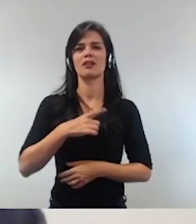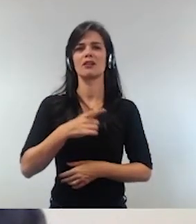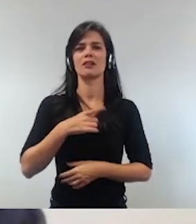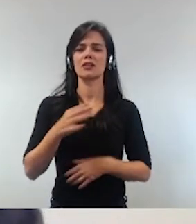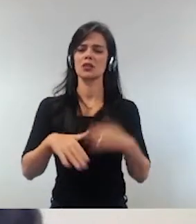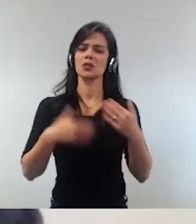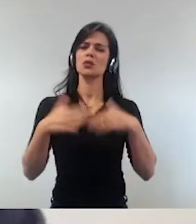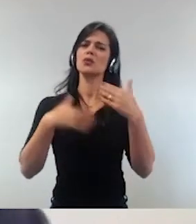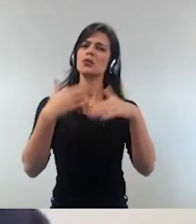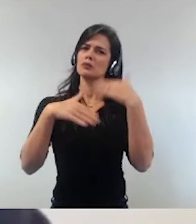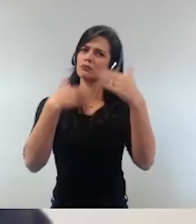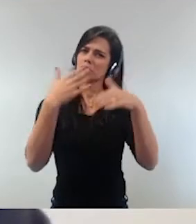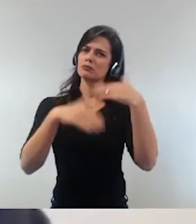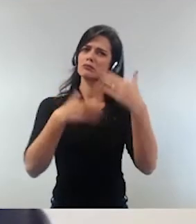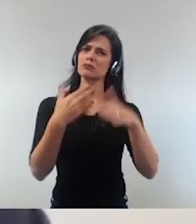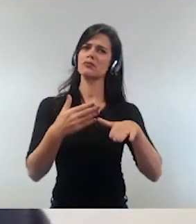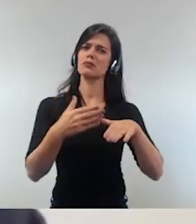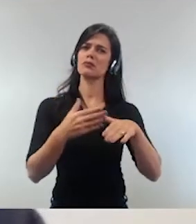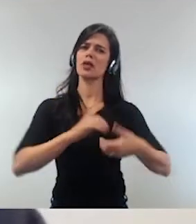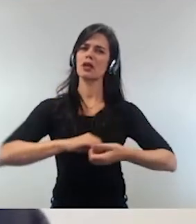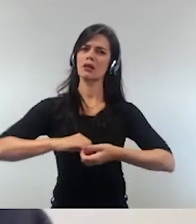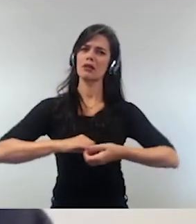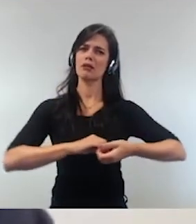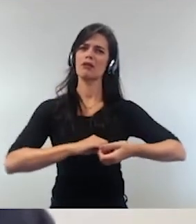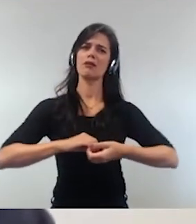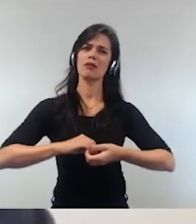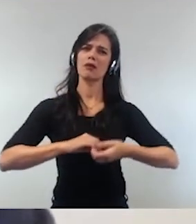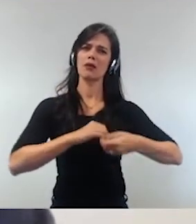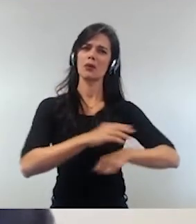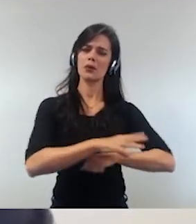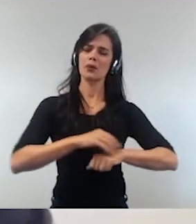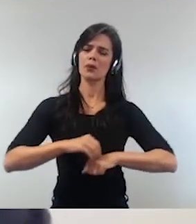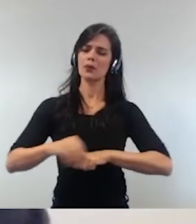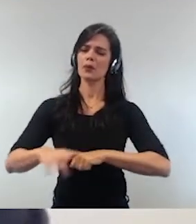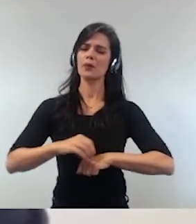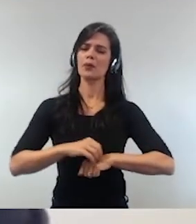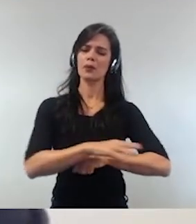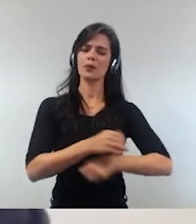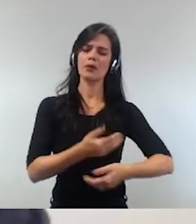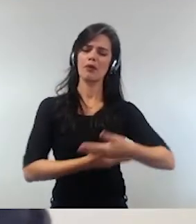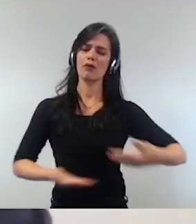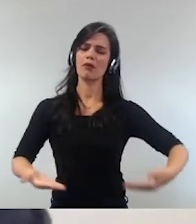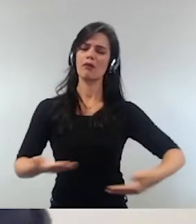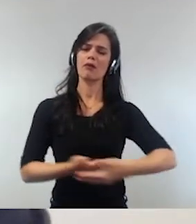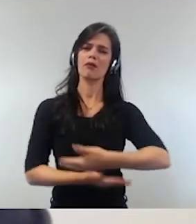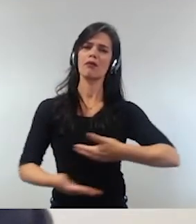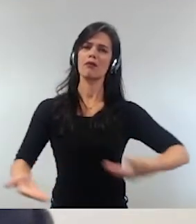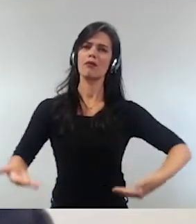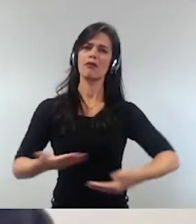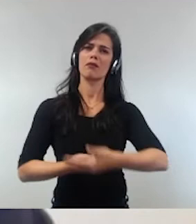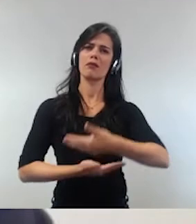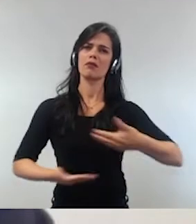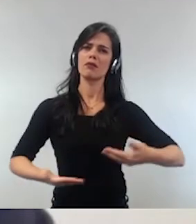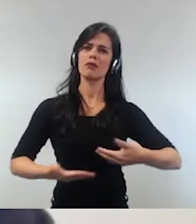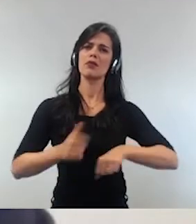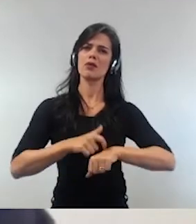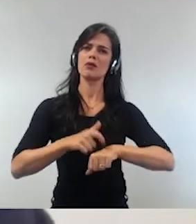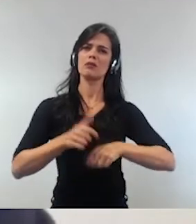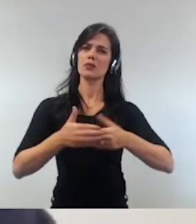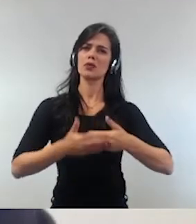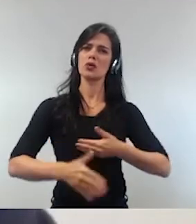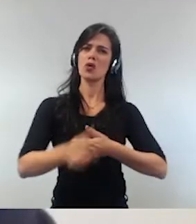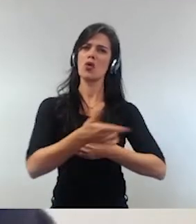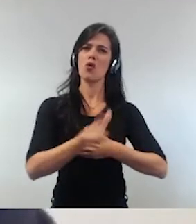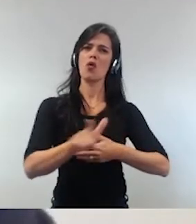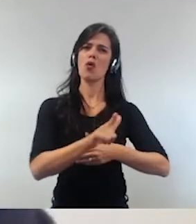avanço muito grande na arbitragem da administração pública, o Marcelo conhece muito bem o tema, e está no momento de a gente introduzir